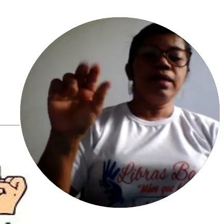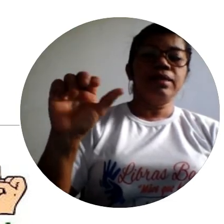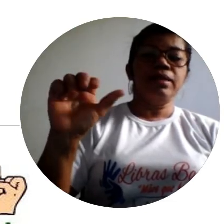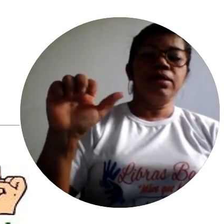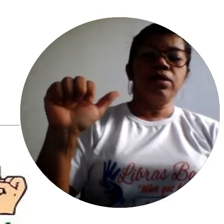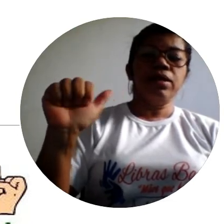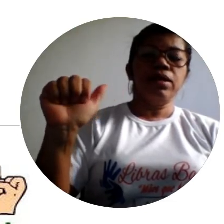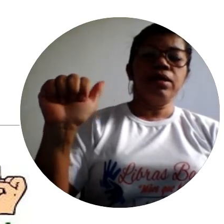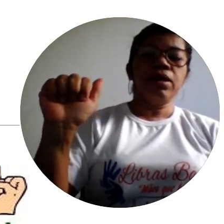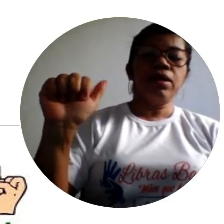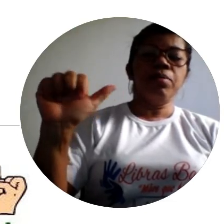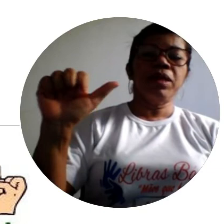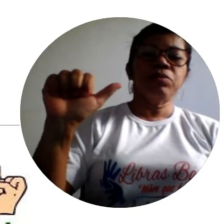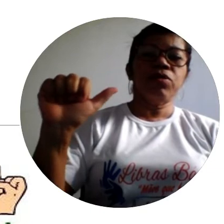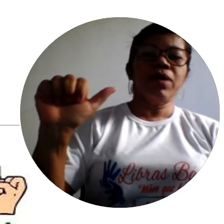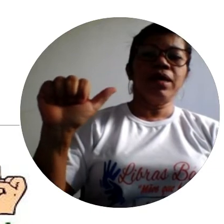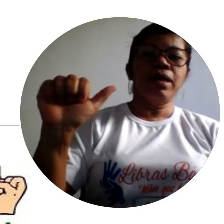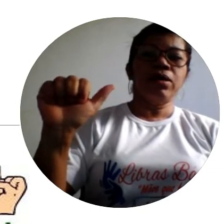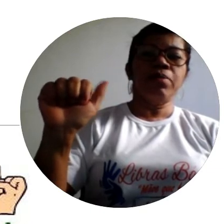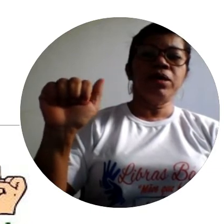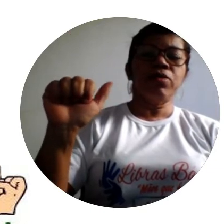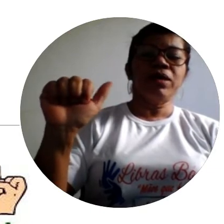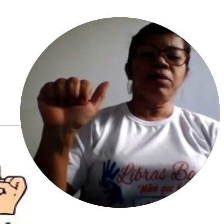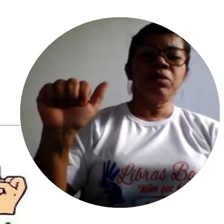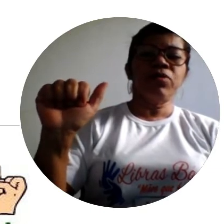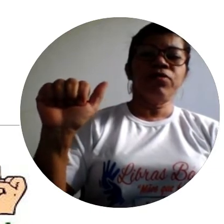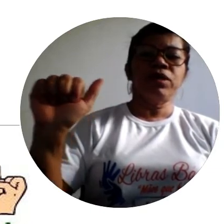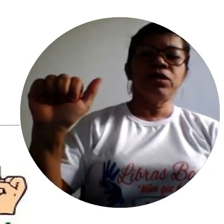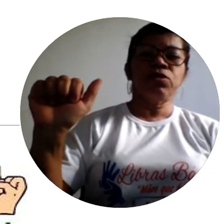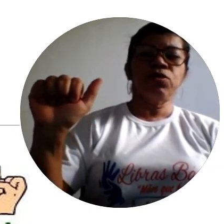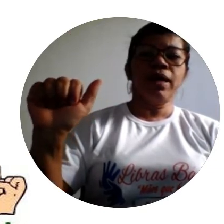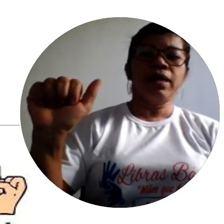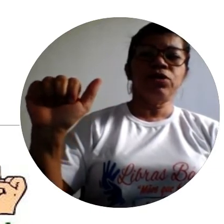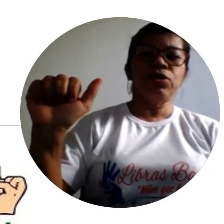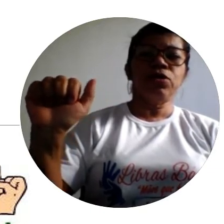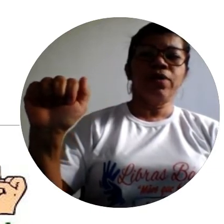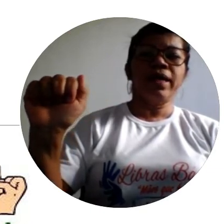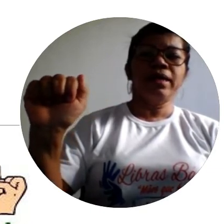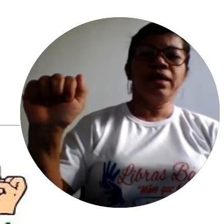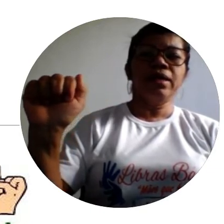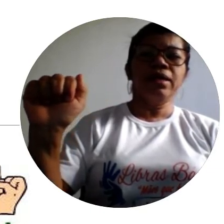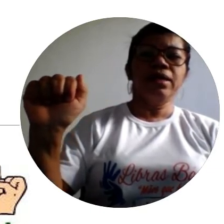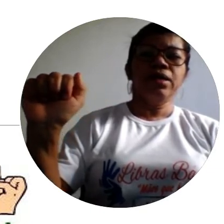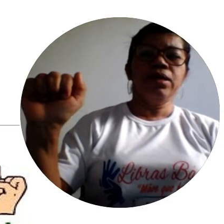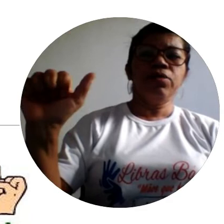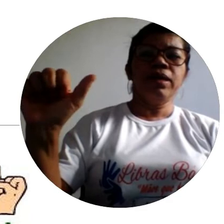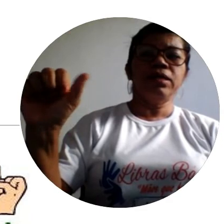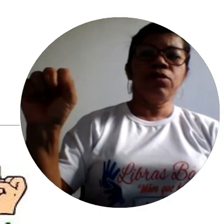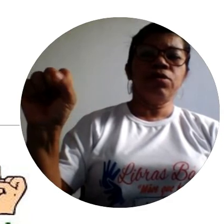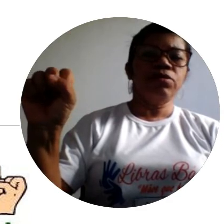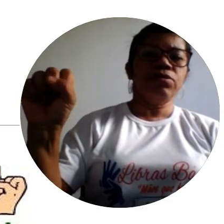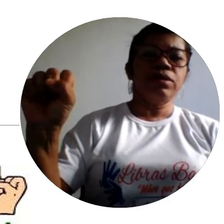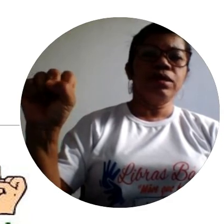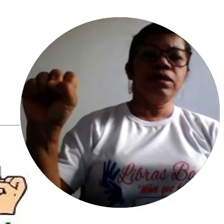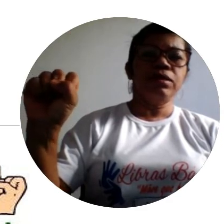Letra S, é quase a mesma configuração do A, só que o A é aqui e o S